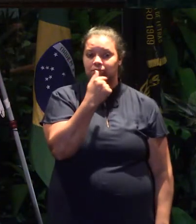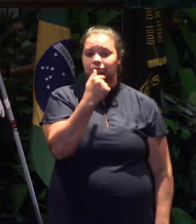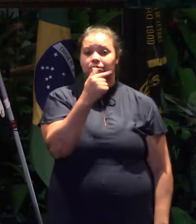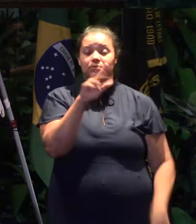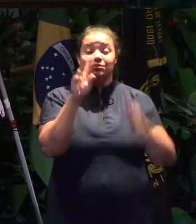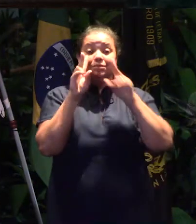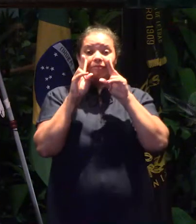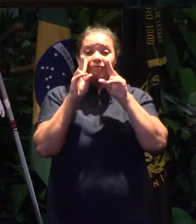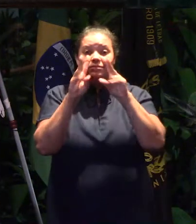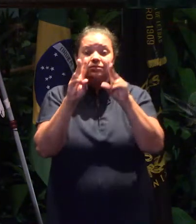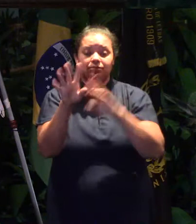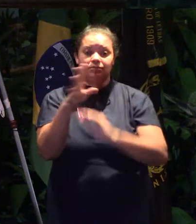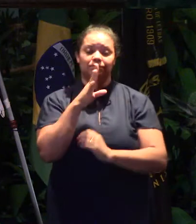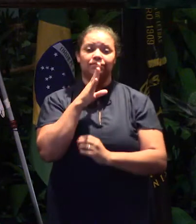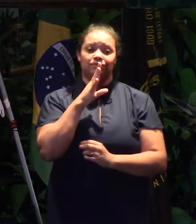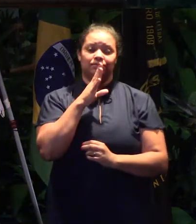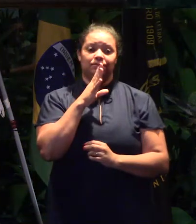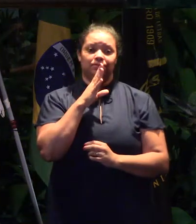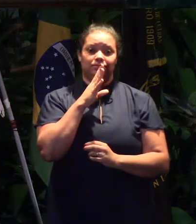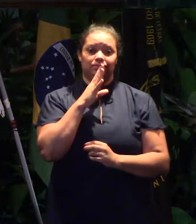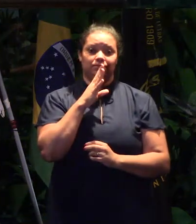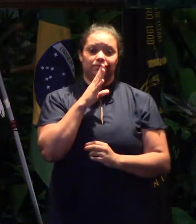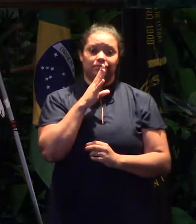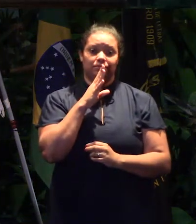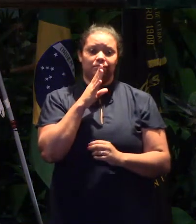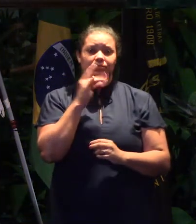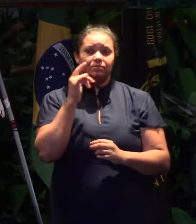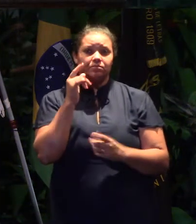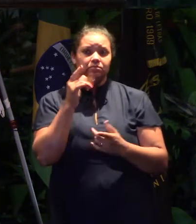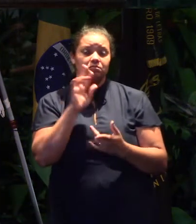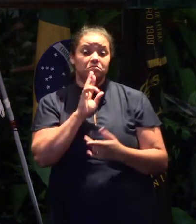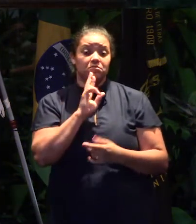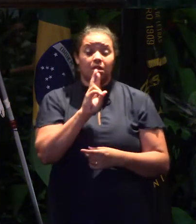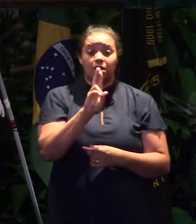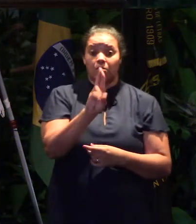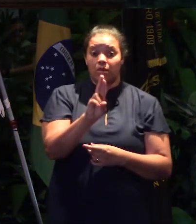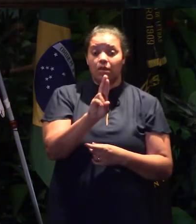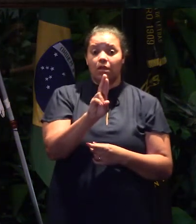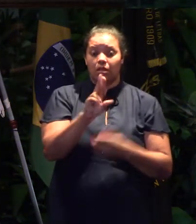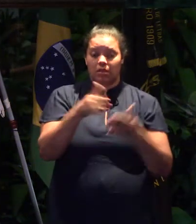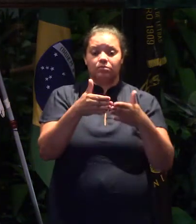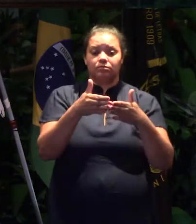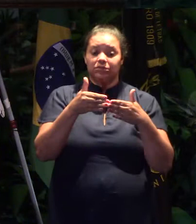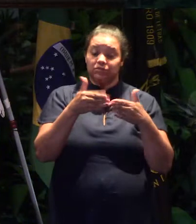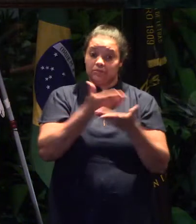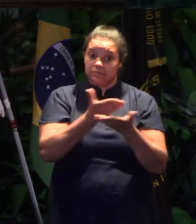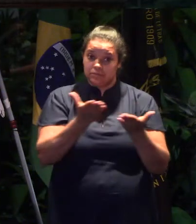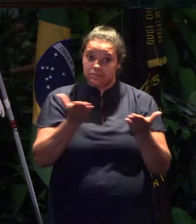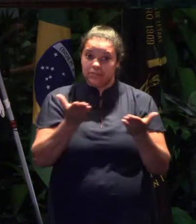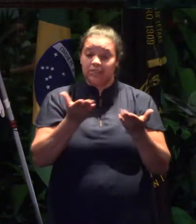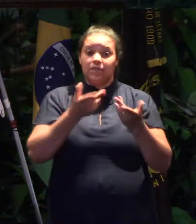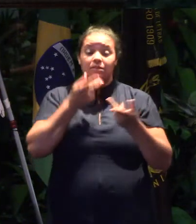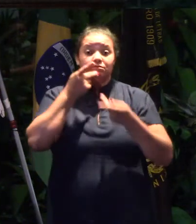ver, conhecer, né. A fim de tentar me aproximar das respostas a essas questões, vou pedir a licença de vocês para